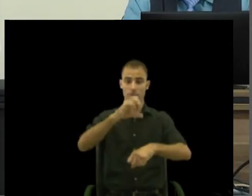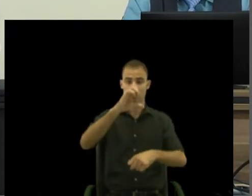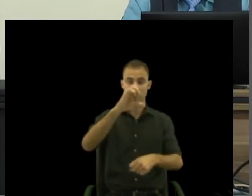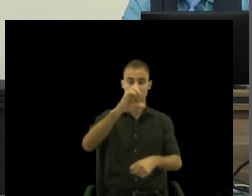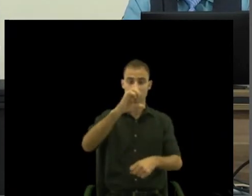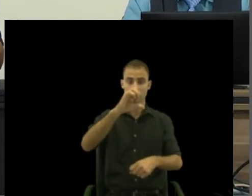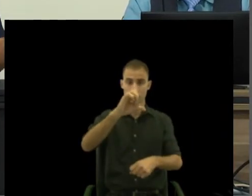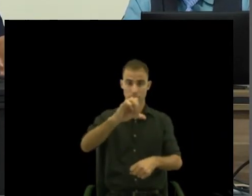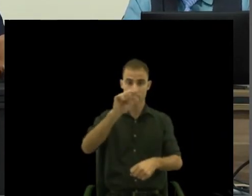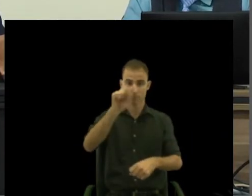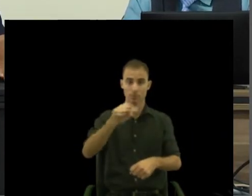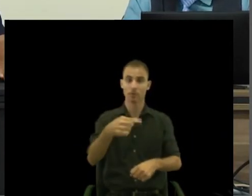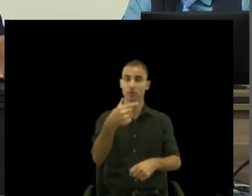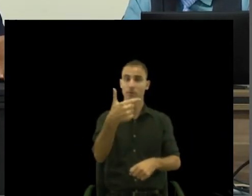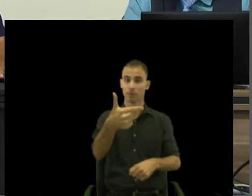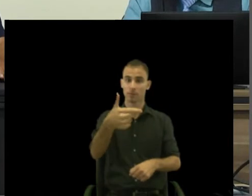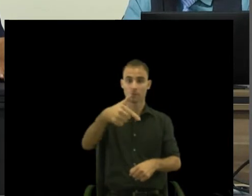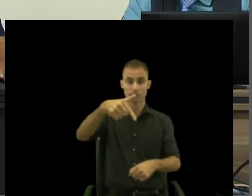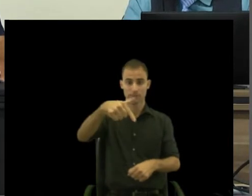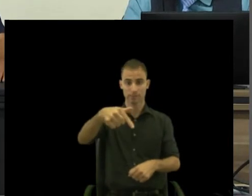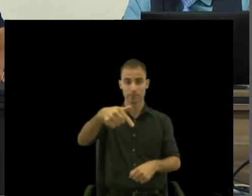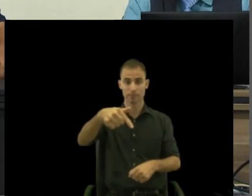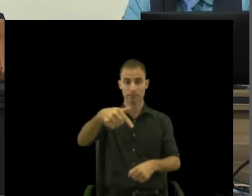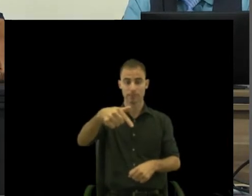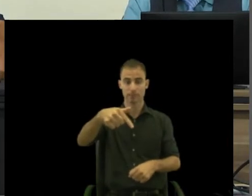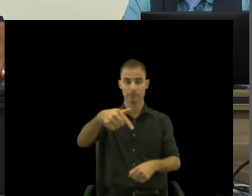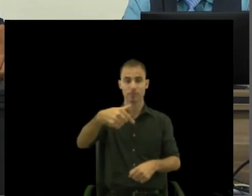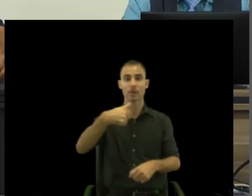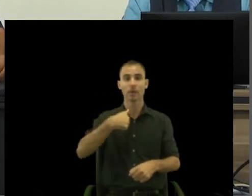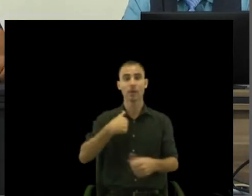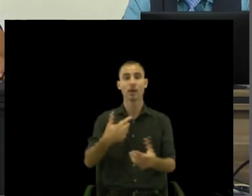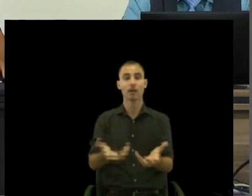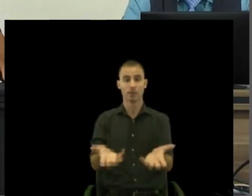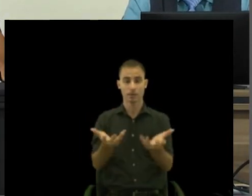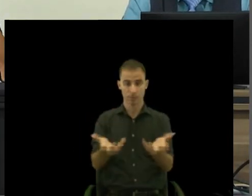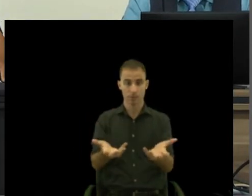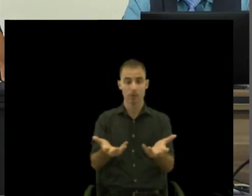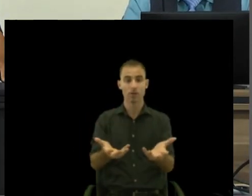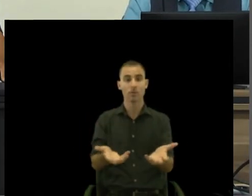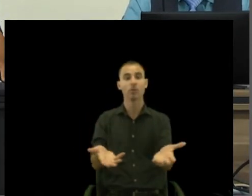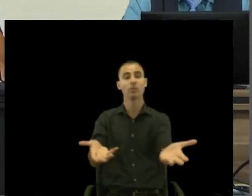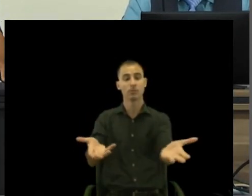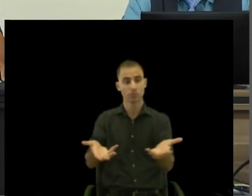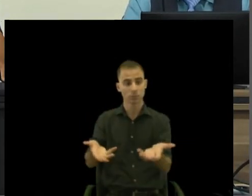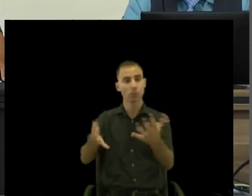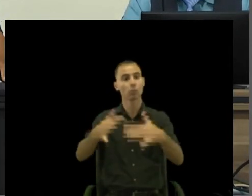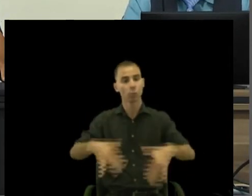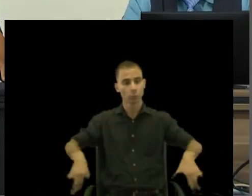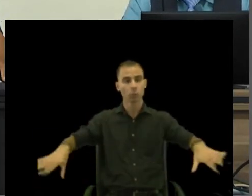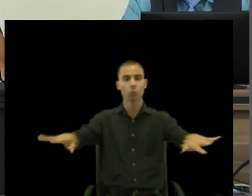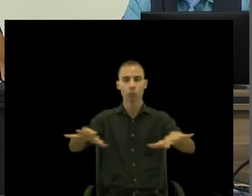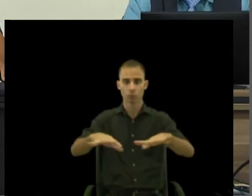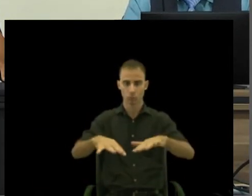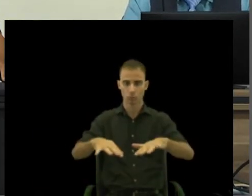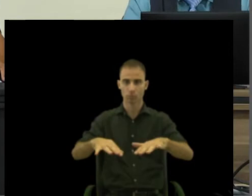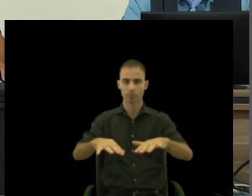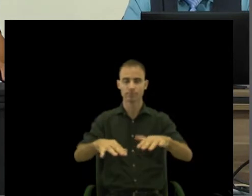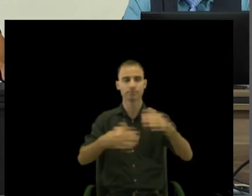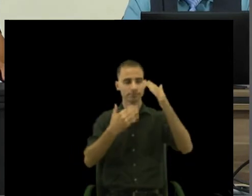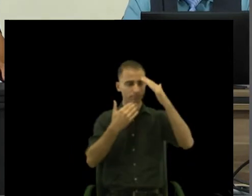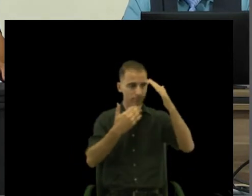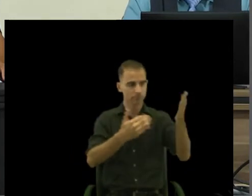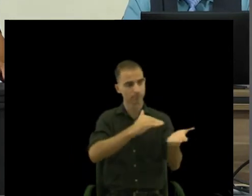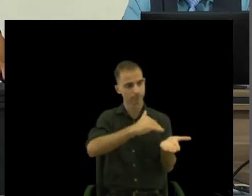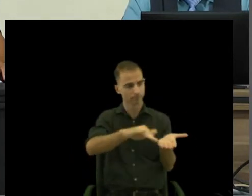9h27. Eu gostaria de pedir a todos os presentes, queria agradecer a presença da secretária de Saúde,